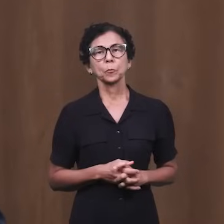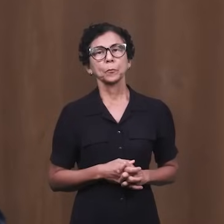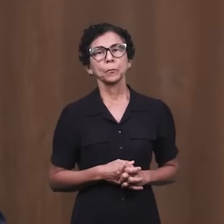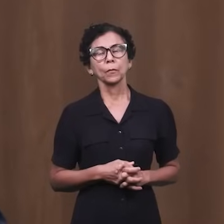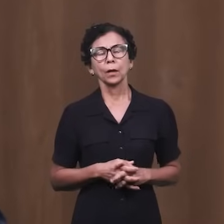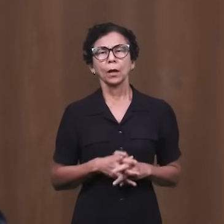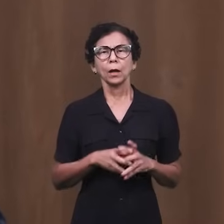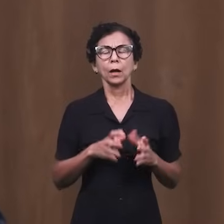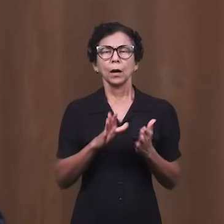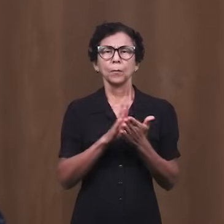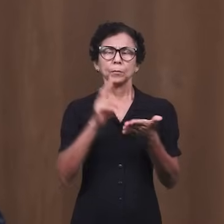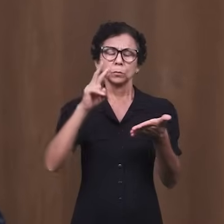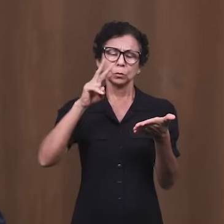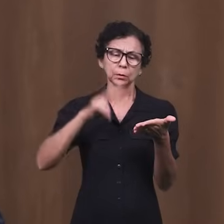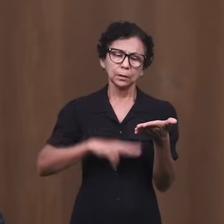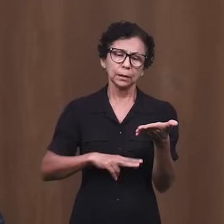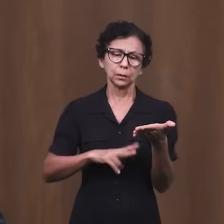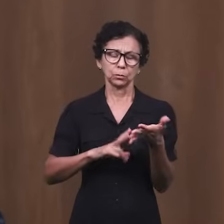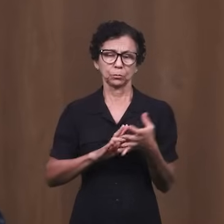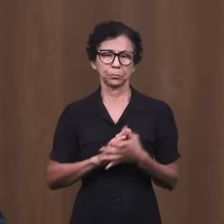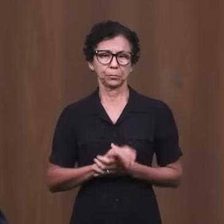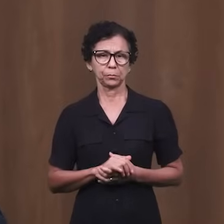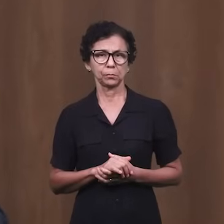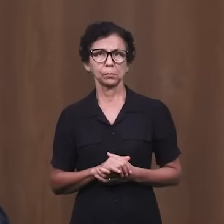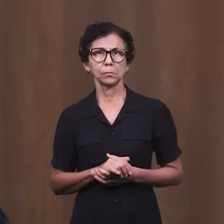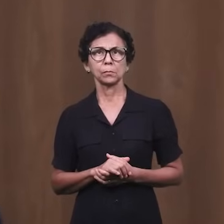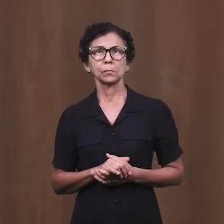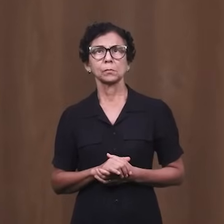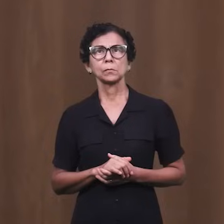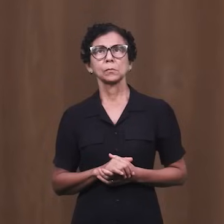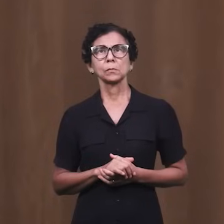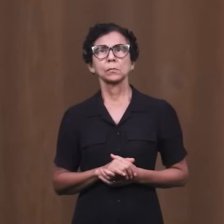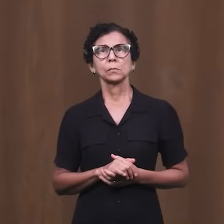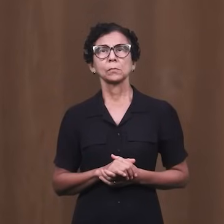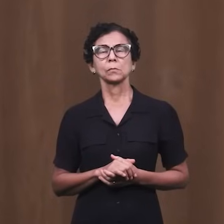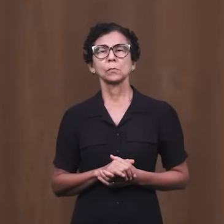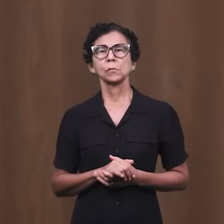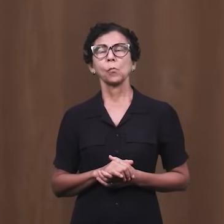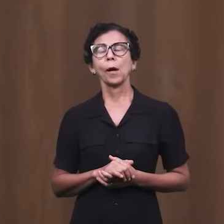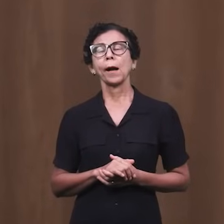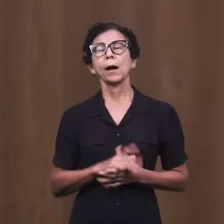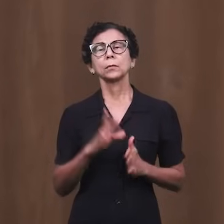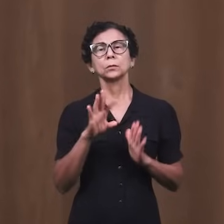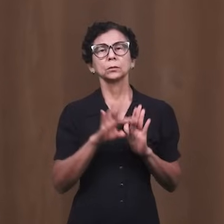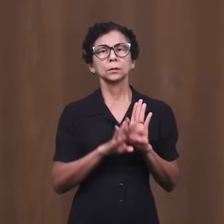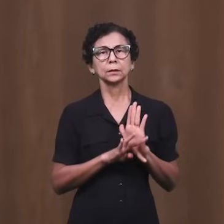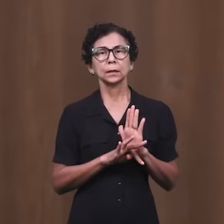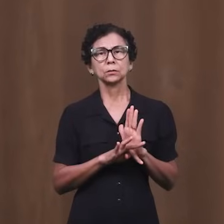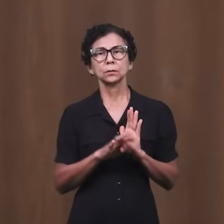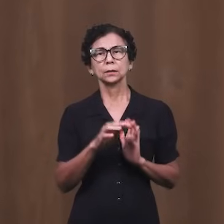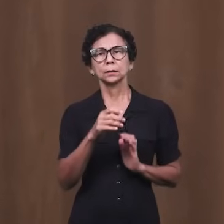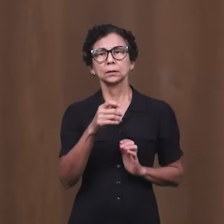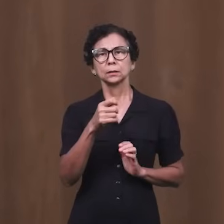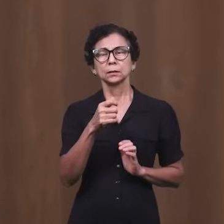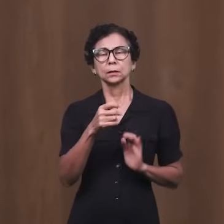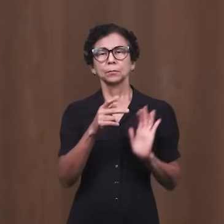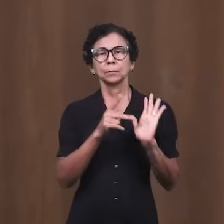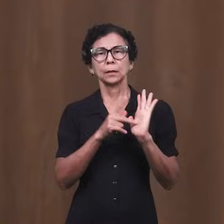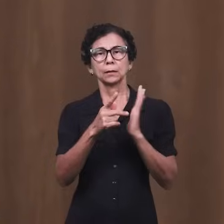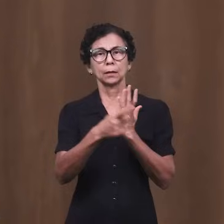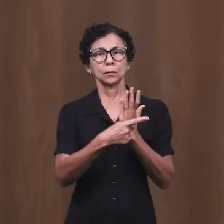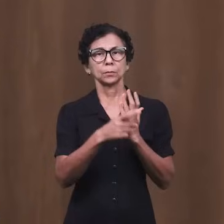lendo a palavra de Deus e de repente eu tô lendo lá a as 10 Virgens a Parábola das 10